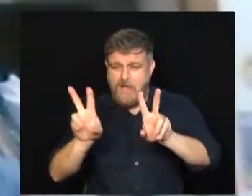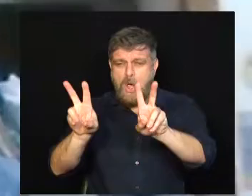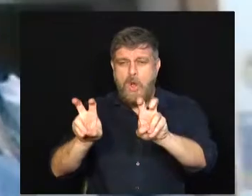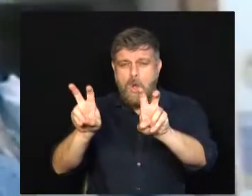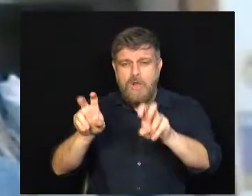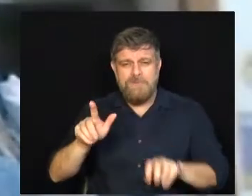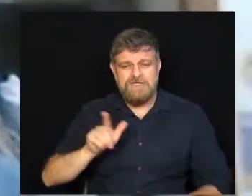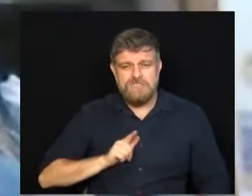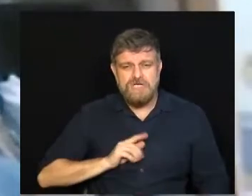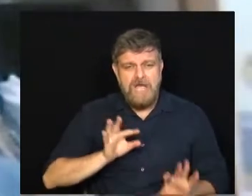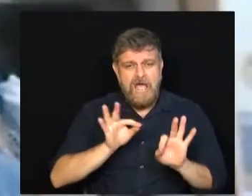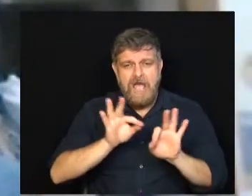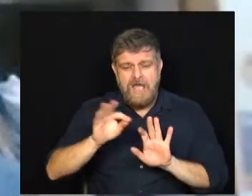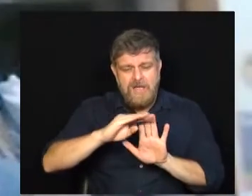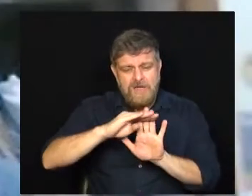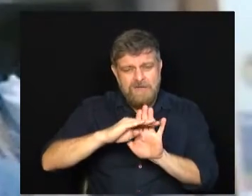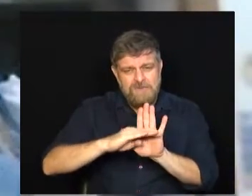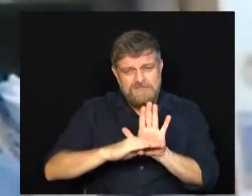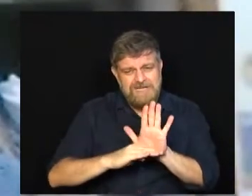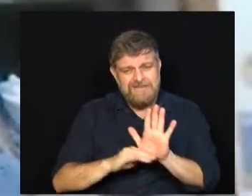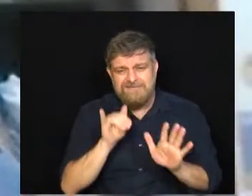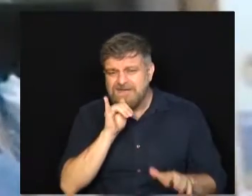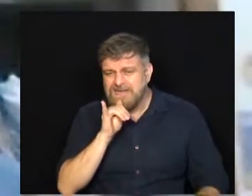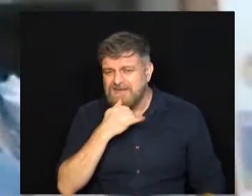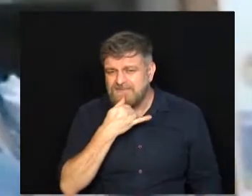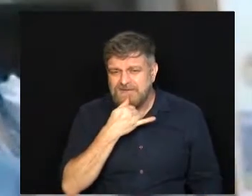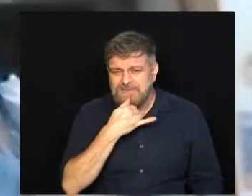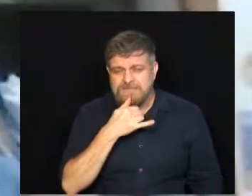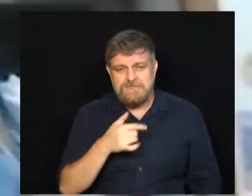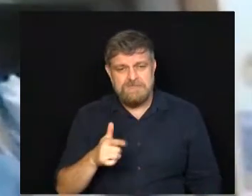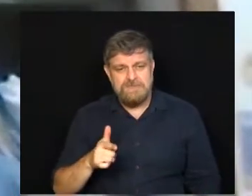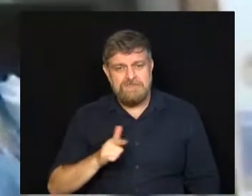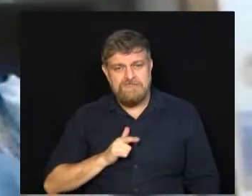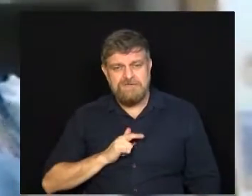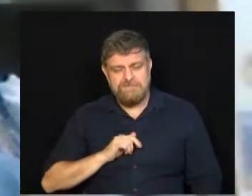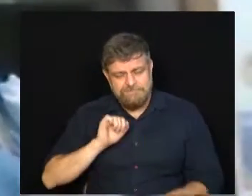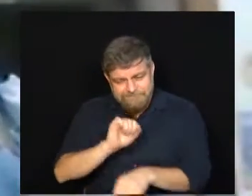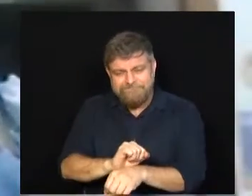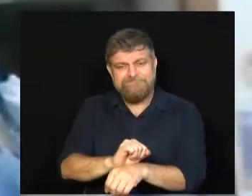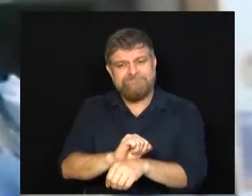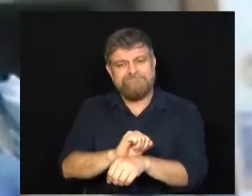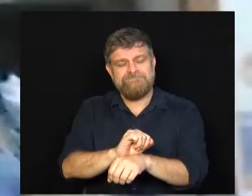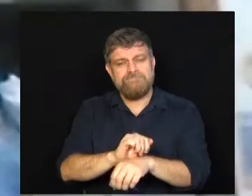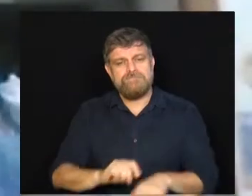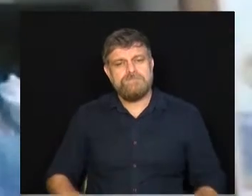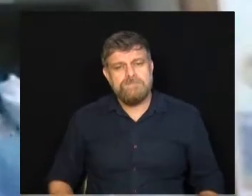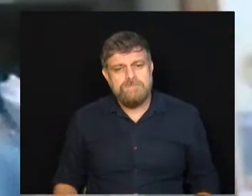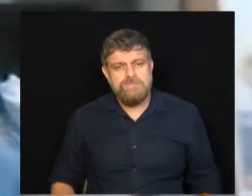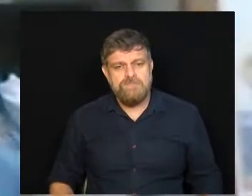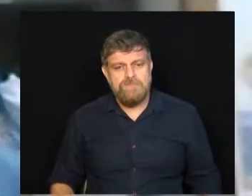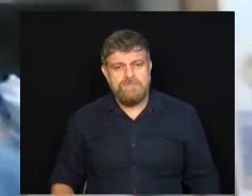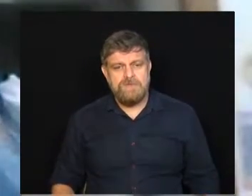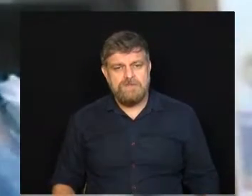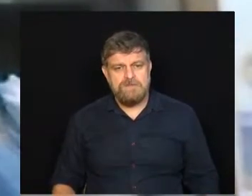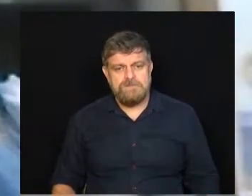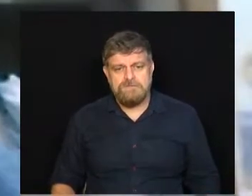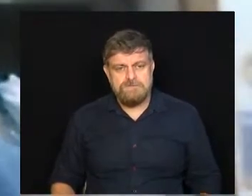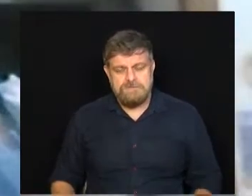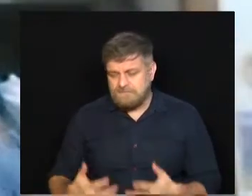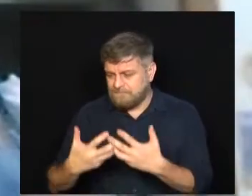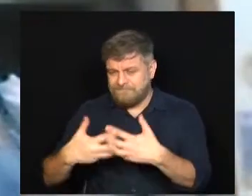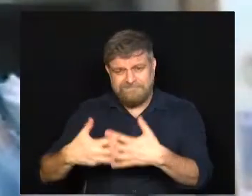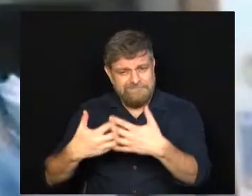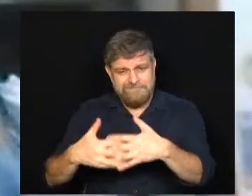um projeto que, infelizmente, teve interrupção, praticamente não chegou a ser